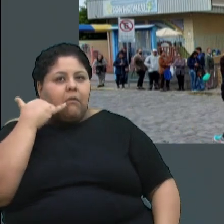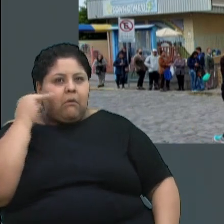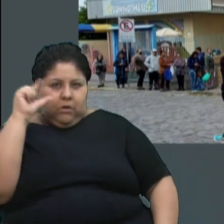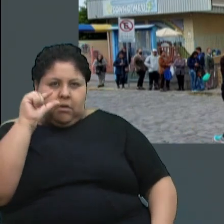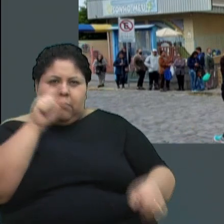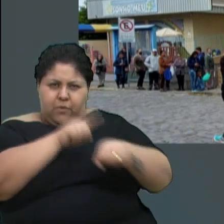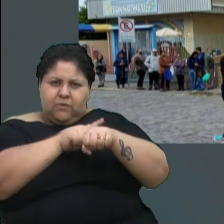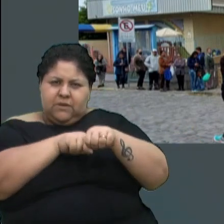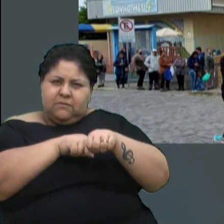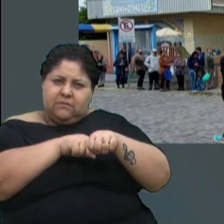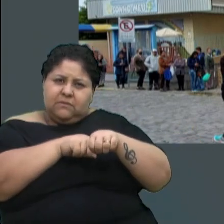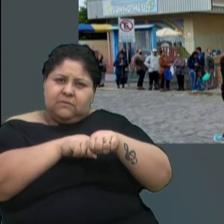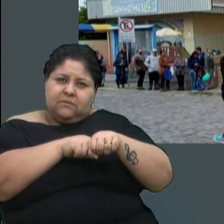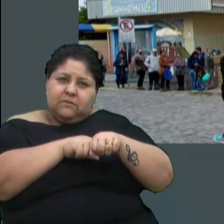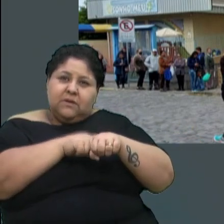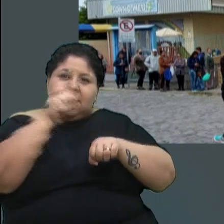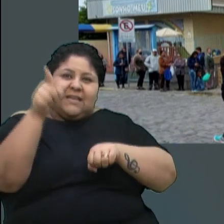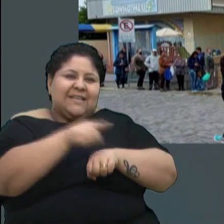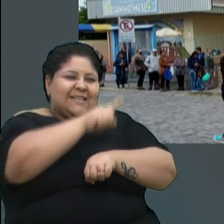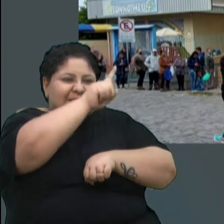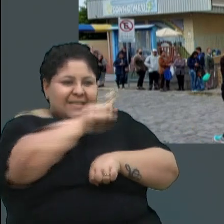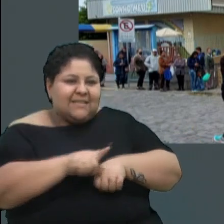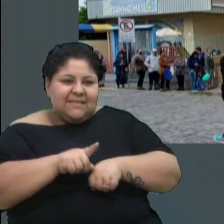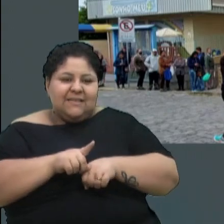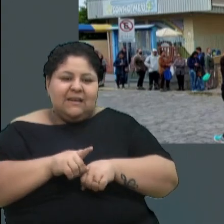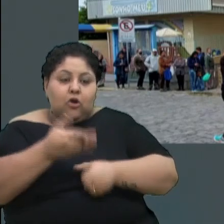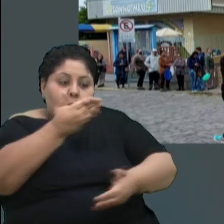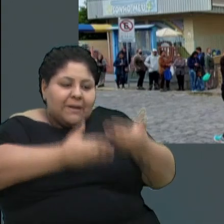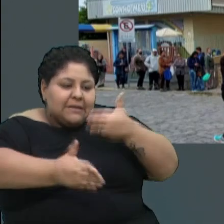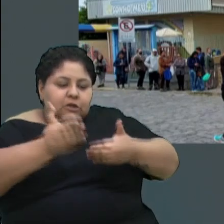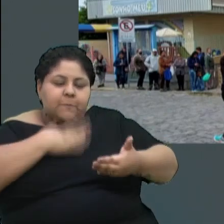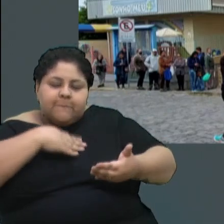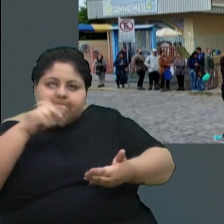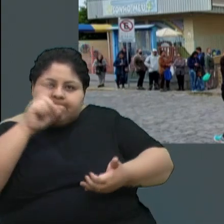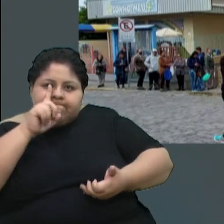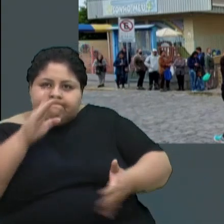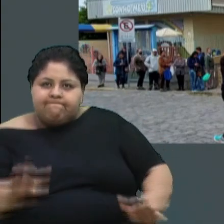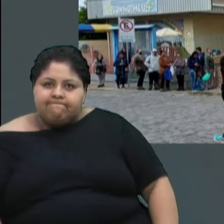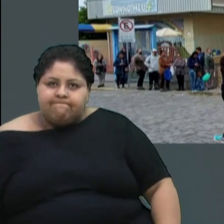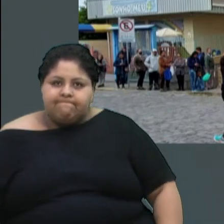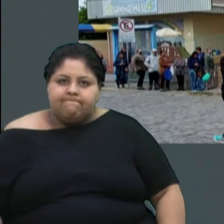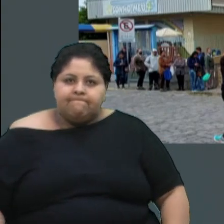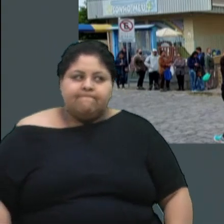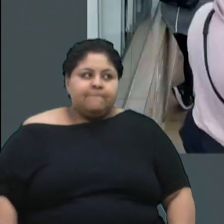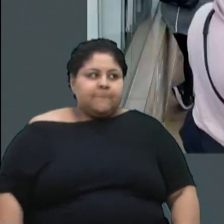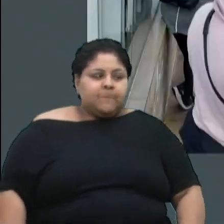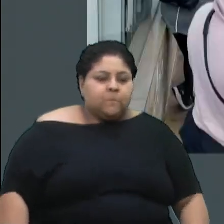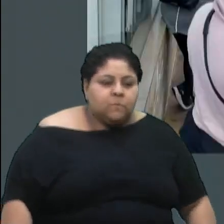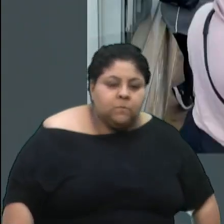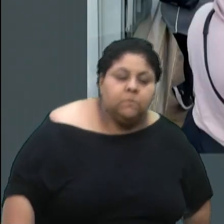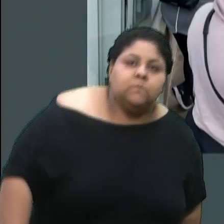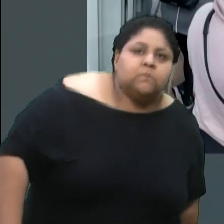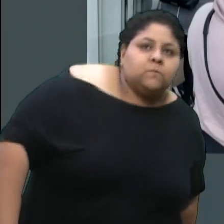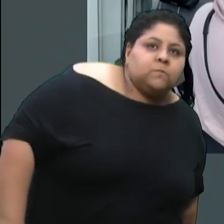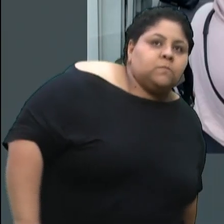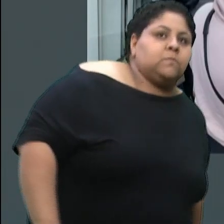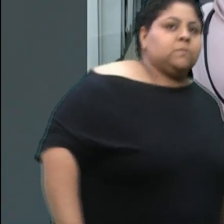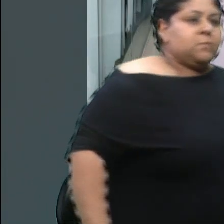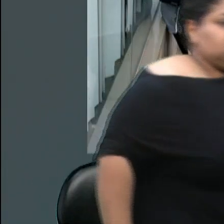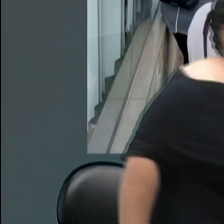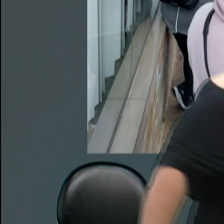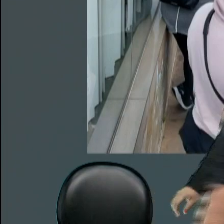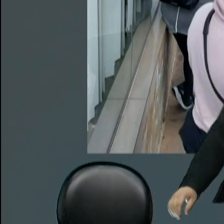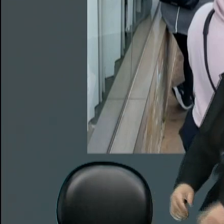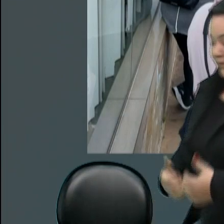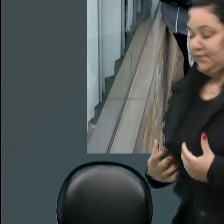que cancelaram a consulta da minha mãe eu amanhã estava aí ó eu falei na sessão passada amanhã eu estaria aí